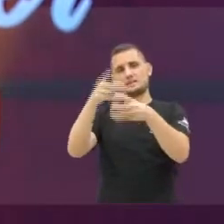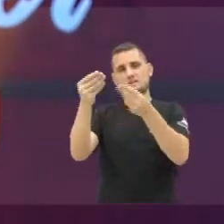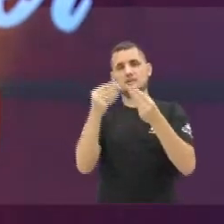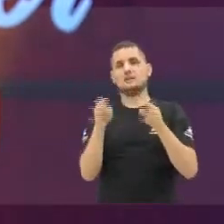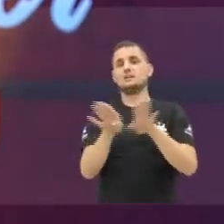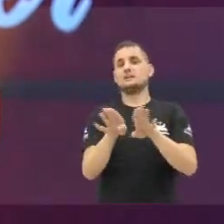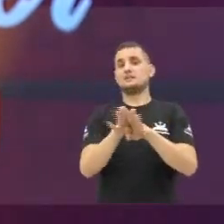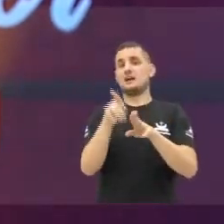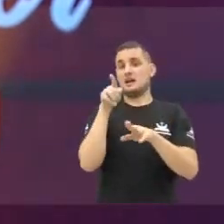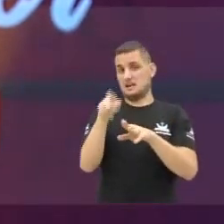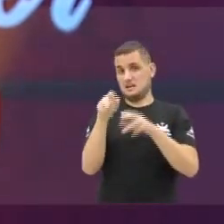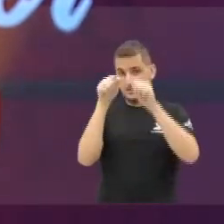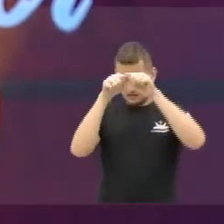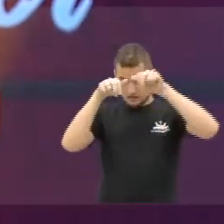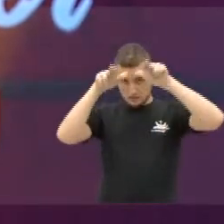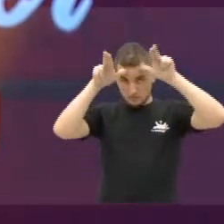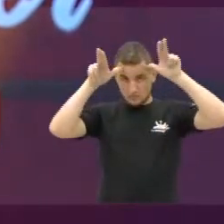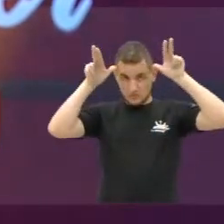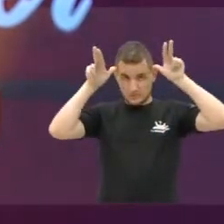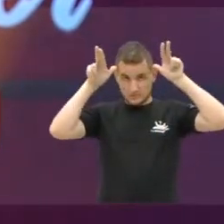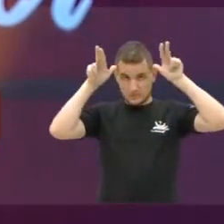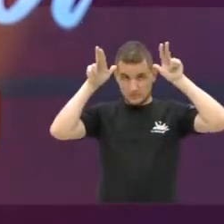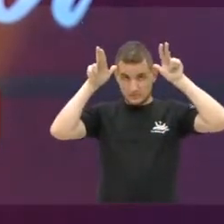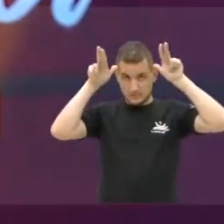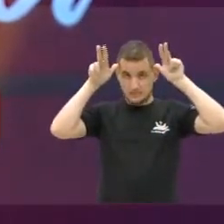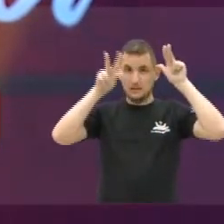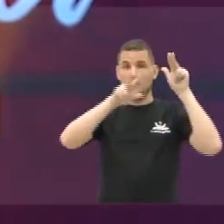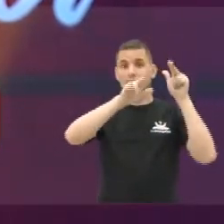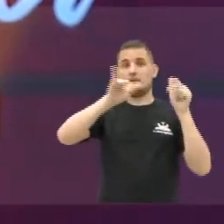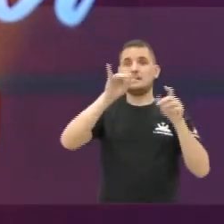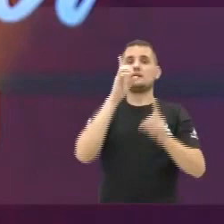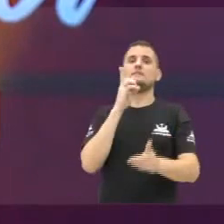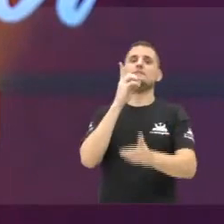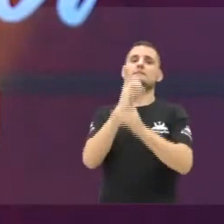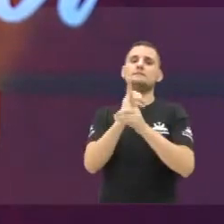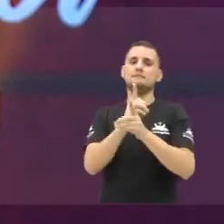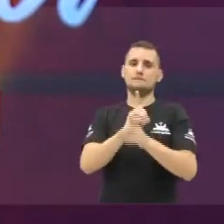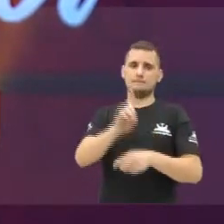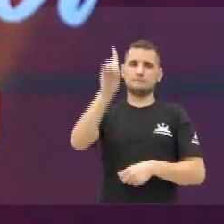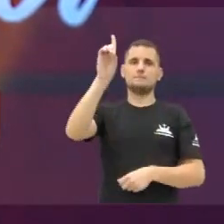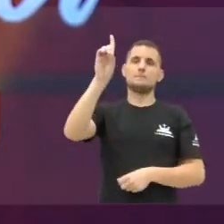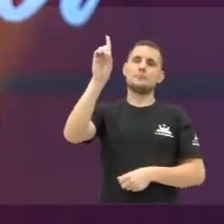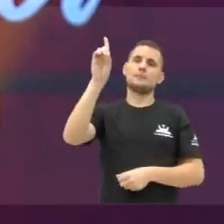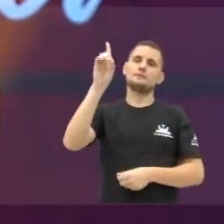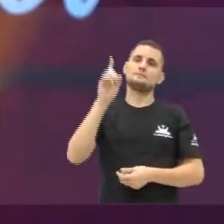Moisés vai para se encontrar com Deus. Mas ele entra numa caverna.